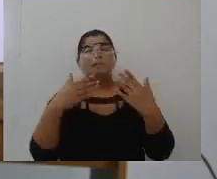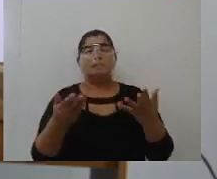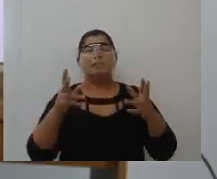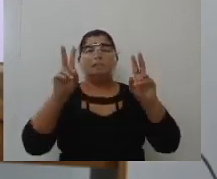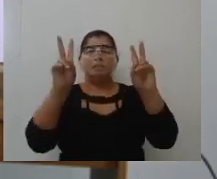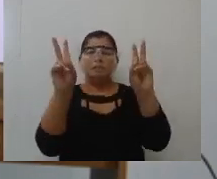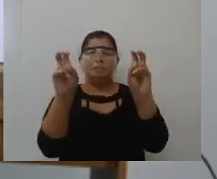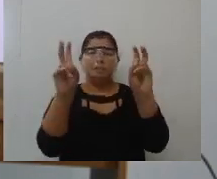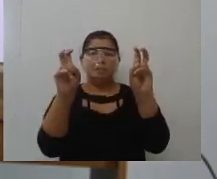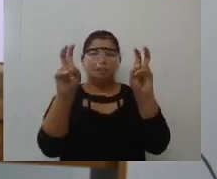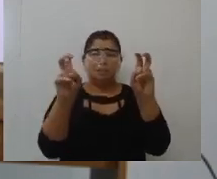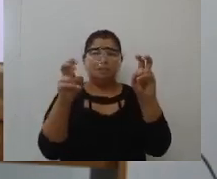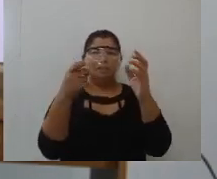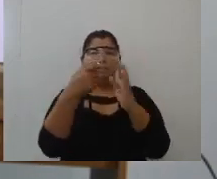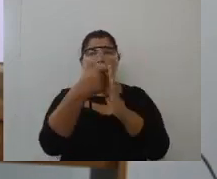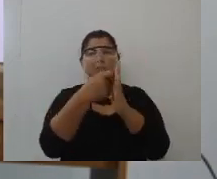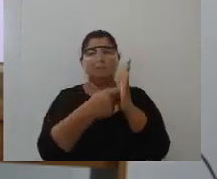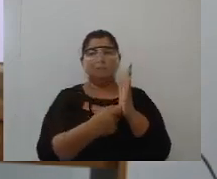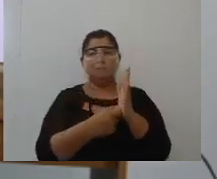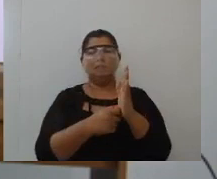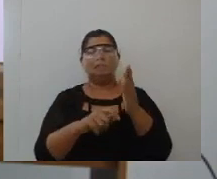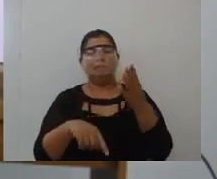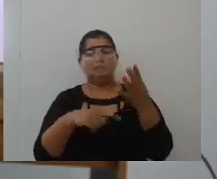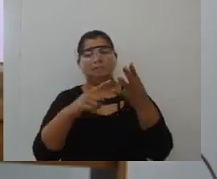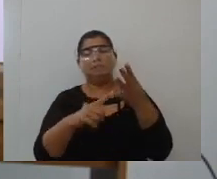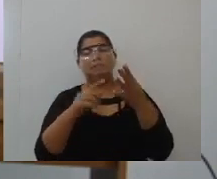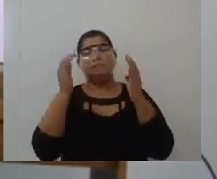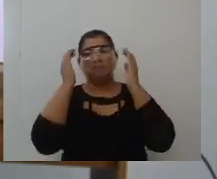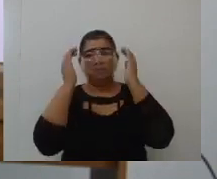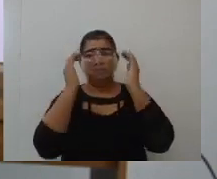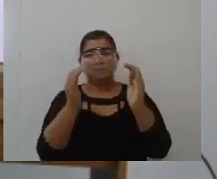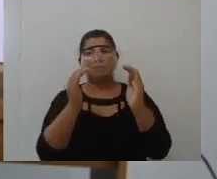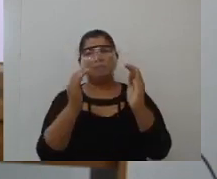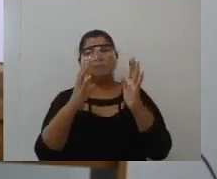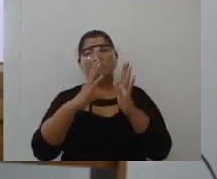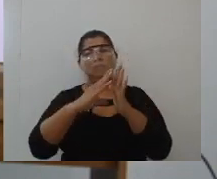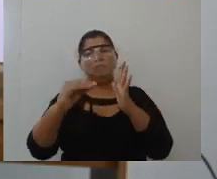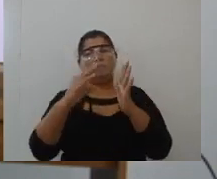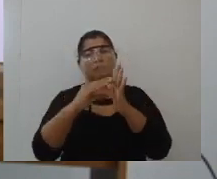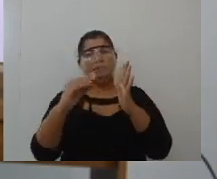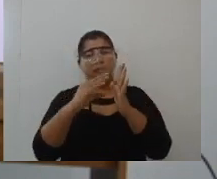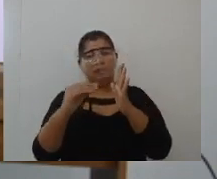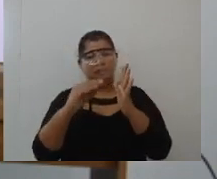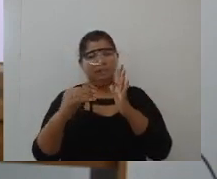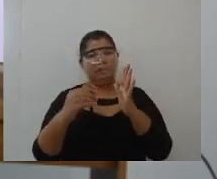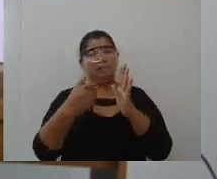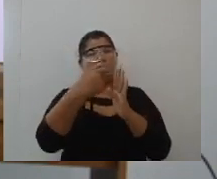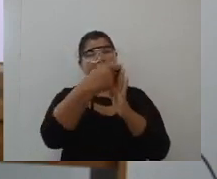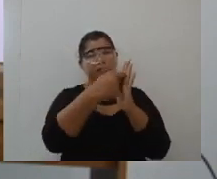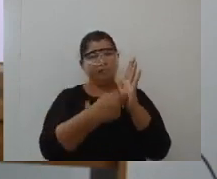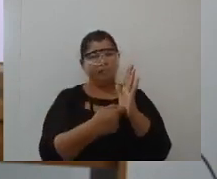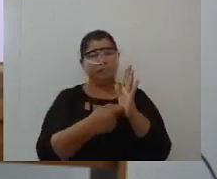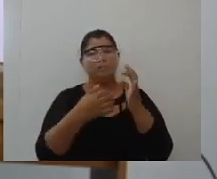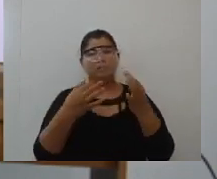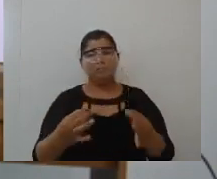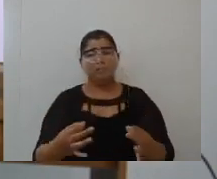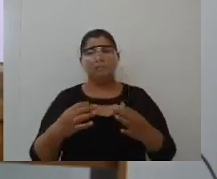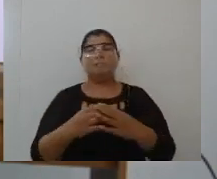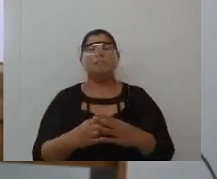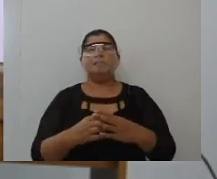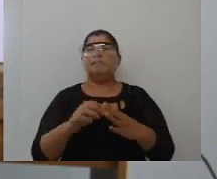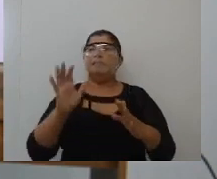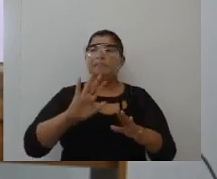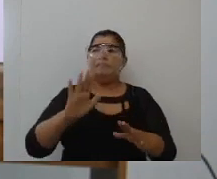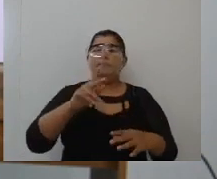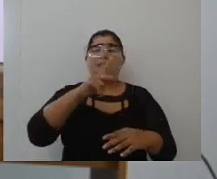redação, né? Uma outra coisa que é respeitar o modelo de uma dissertação argumentativa. Para encerrar, dizem aqui, ó, olá professor,